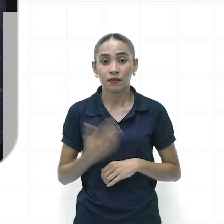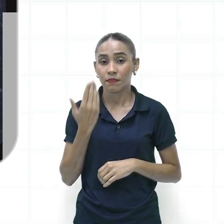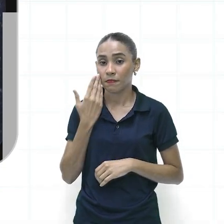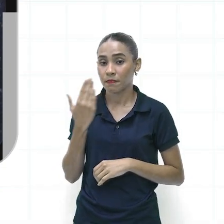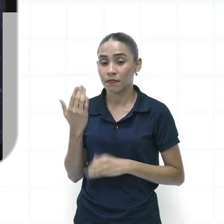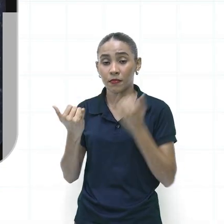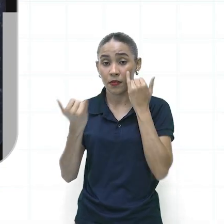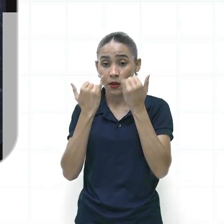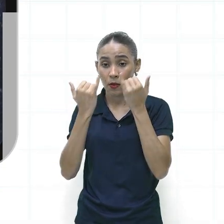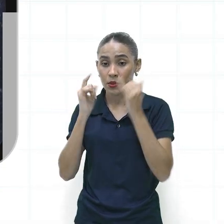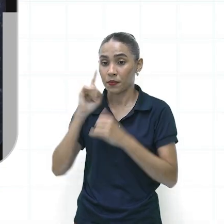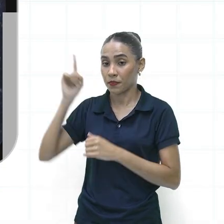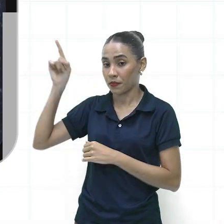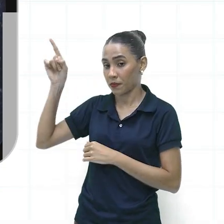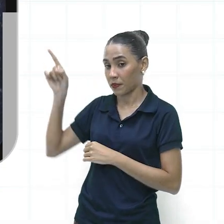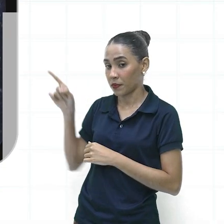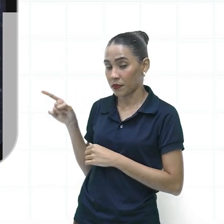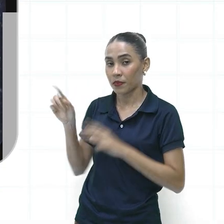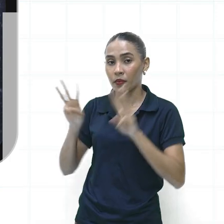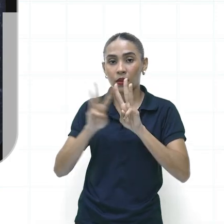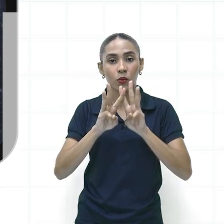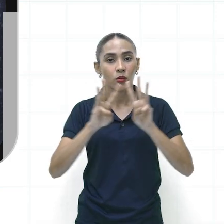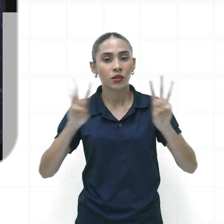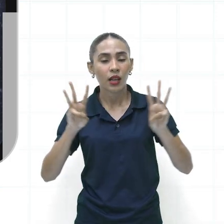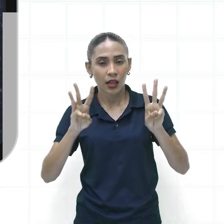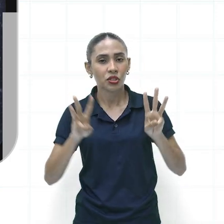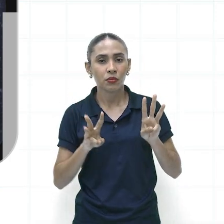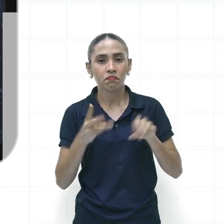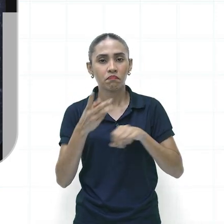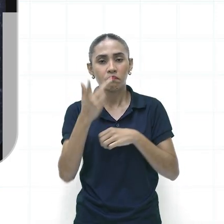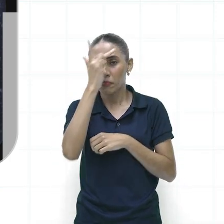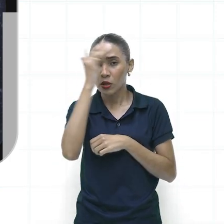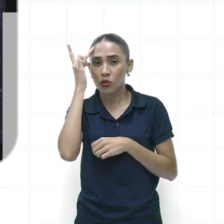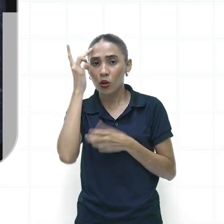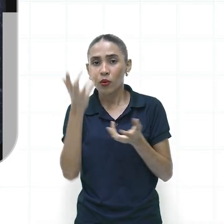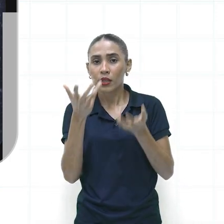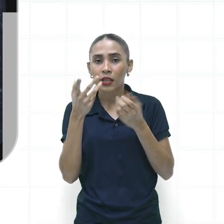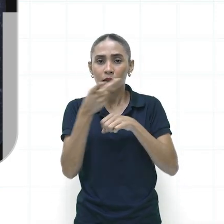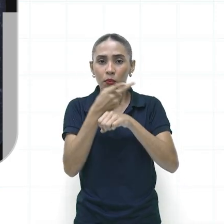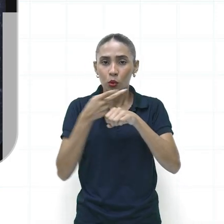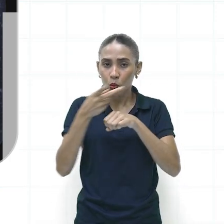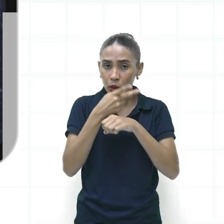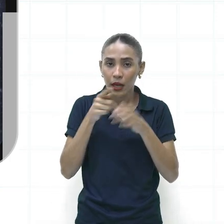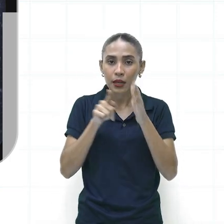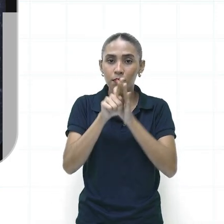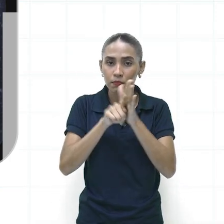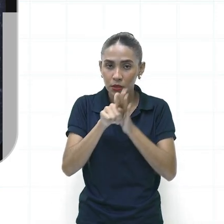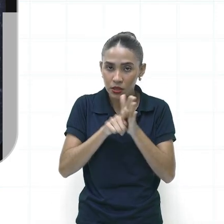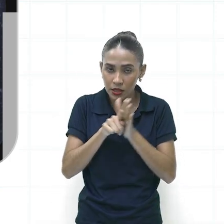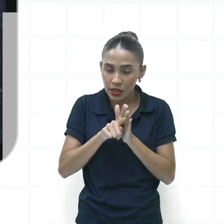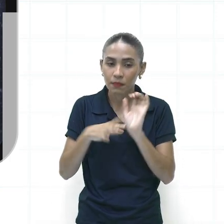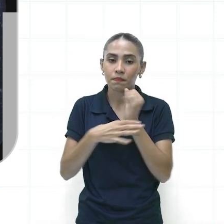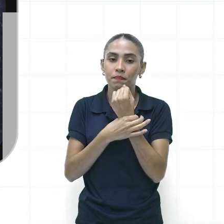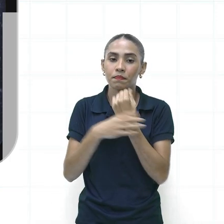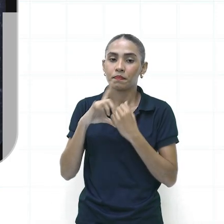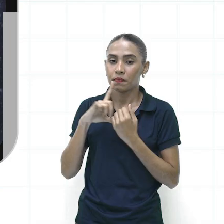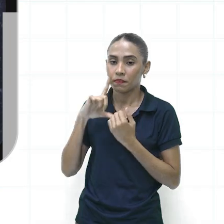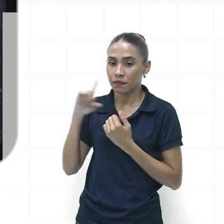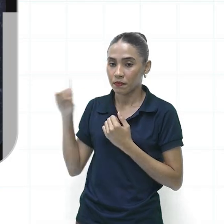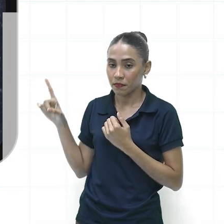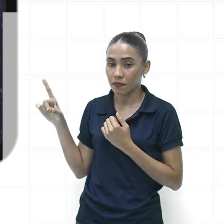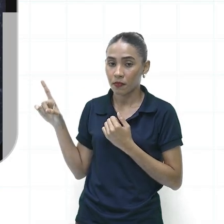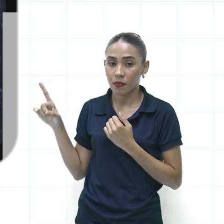à luz aí das informações disponível para qualquer um que queira ver, né? uma página que